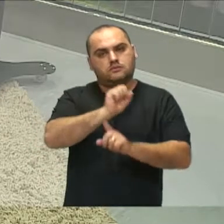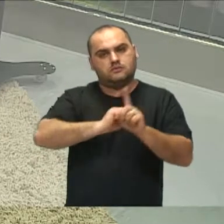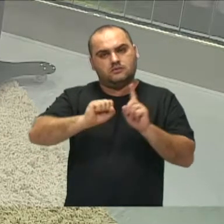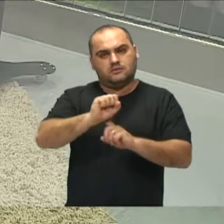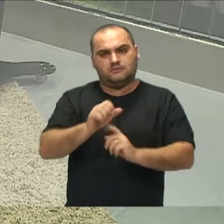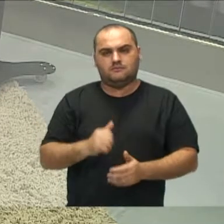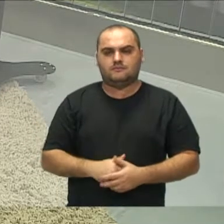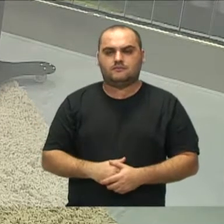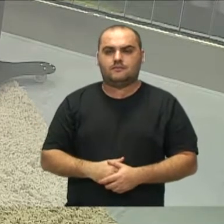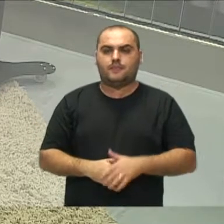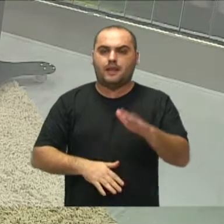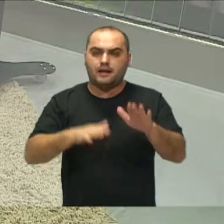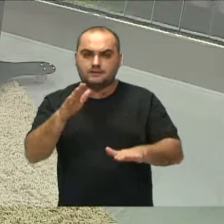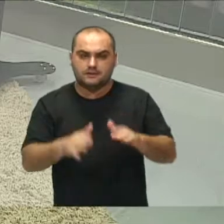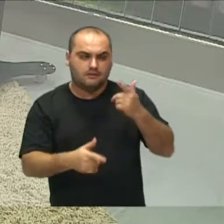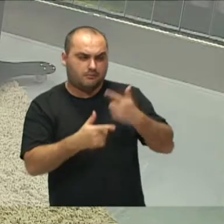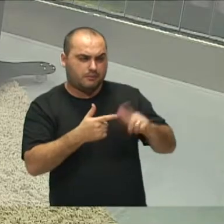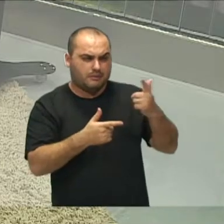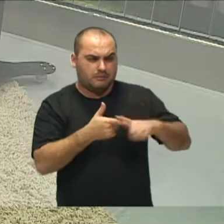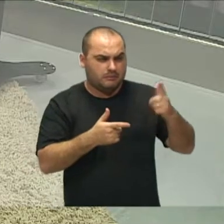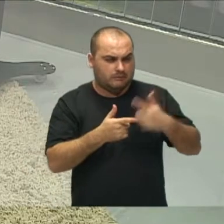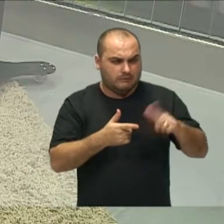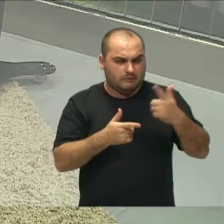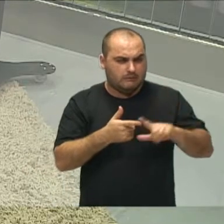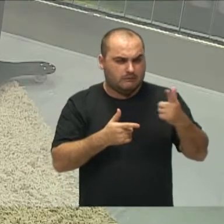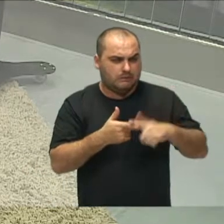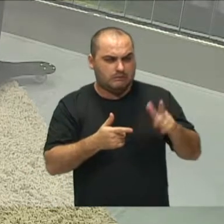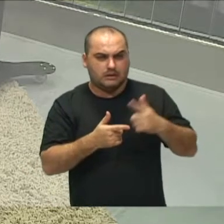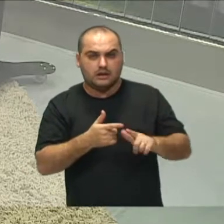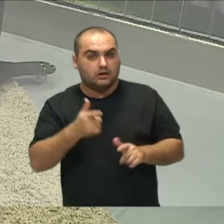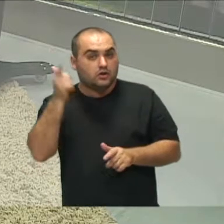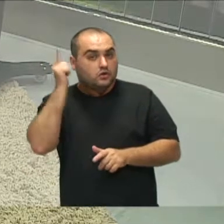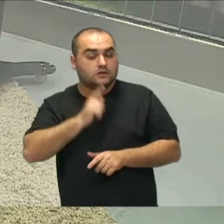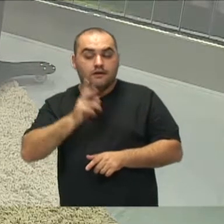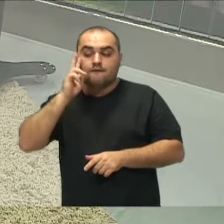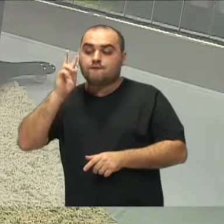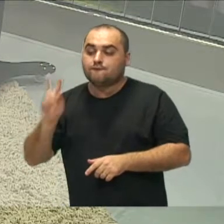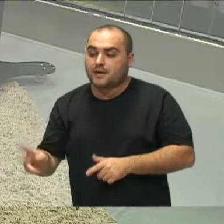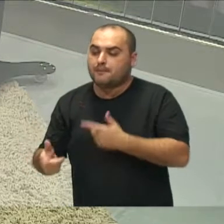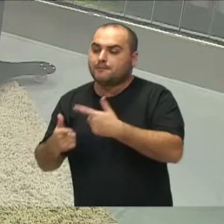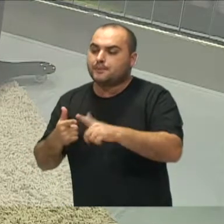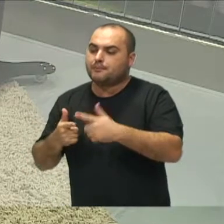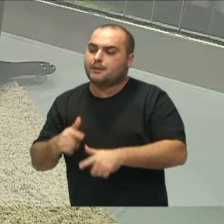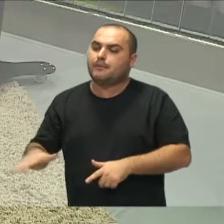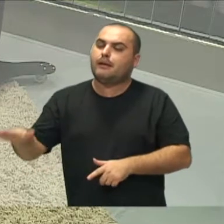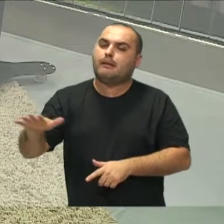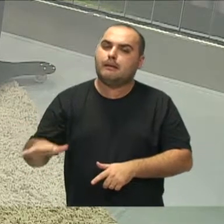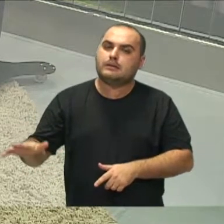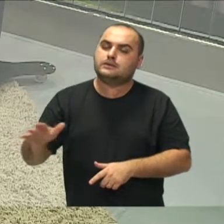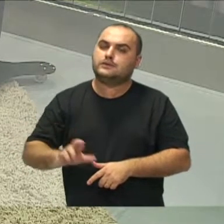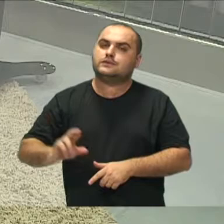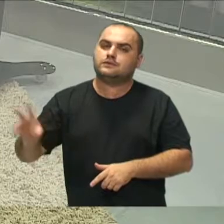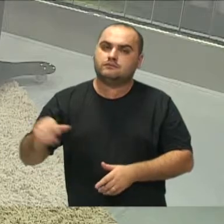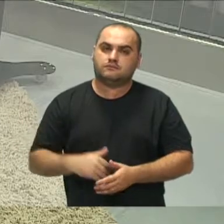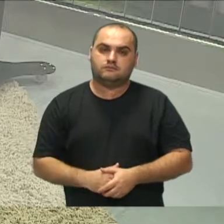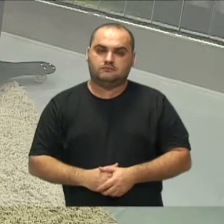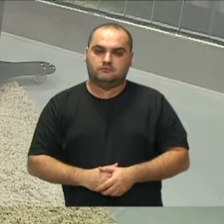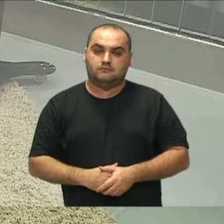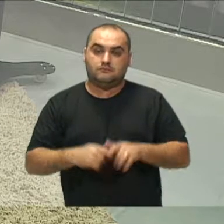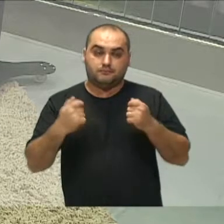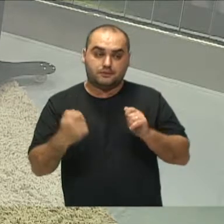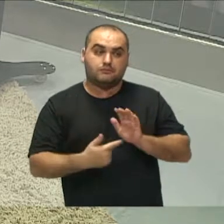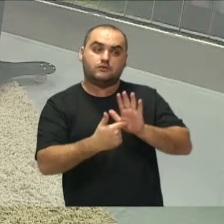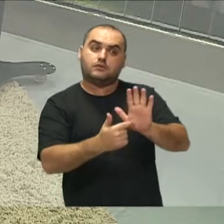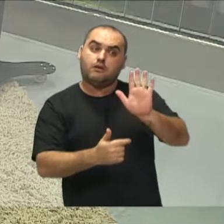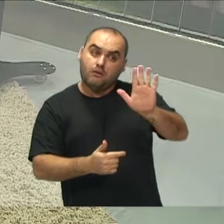lá ocupado com um problema maior, mas e não consegue ver esse problema dessa parte da sociedade. A gente tem que estar lá dizendo, não, prefeito, não é bem